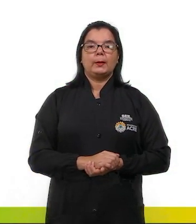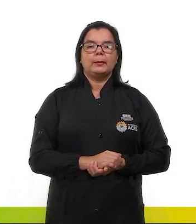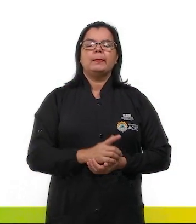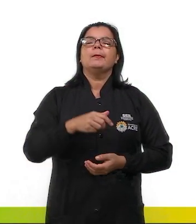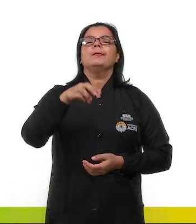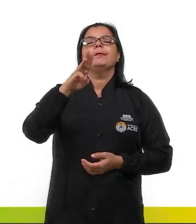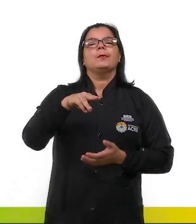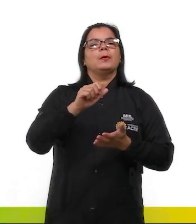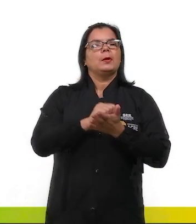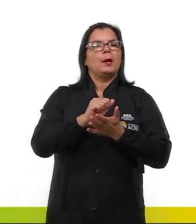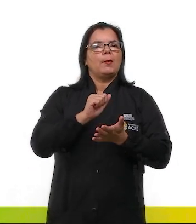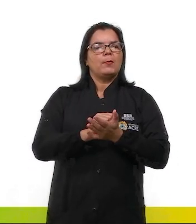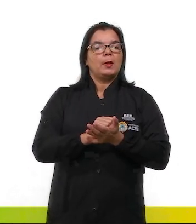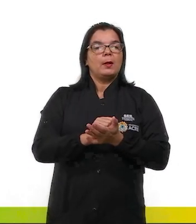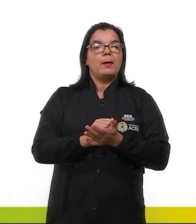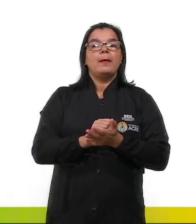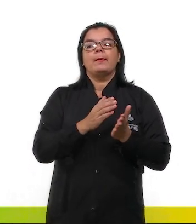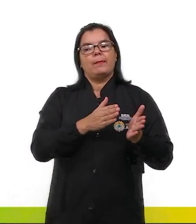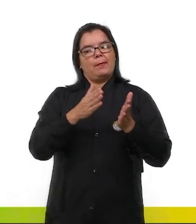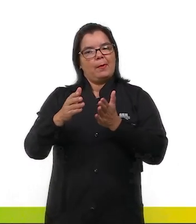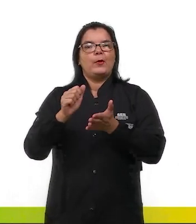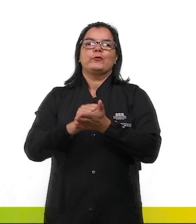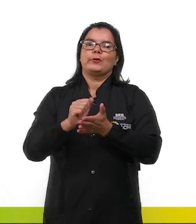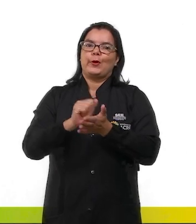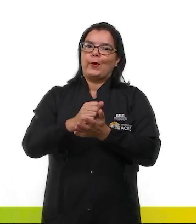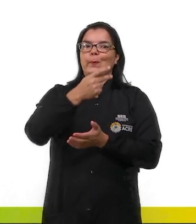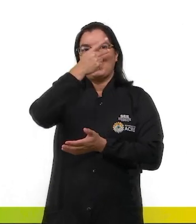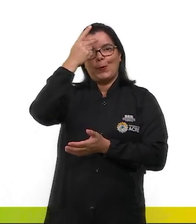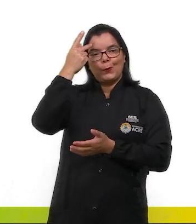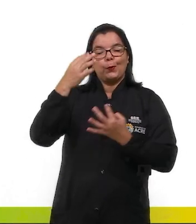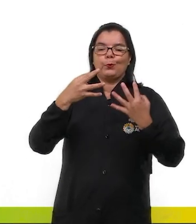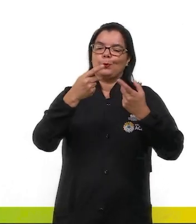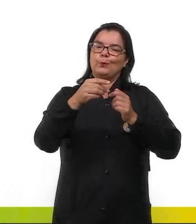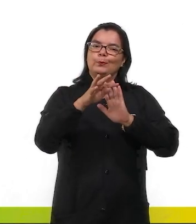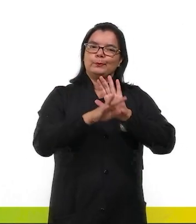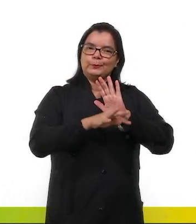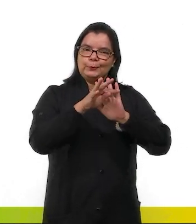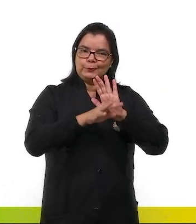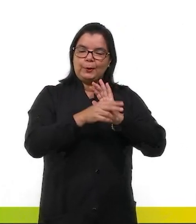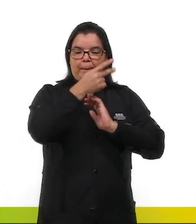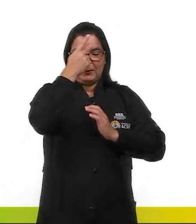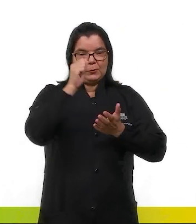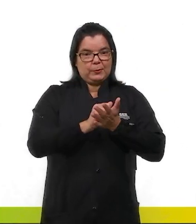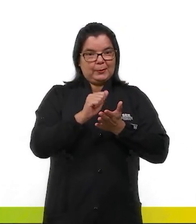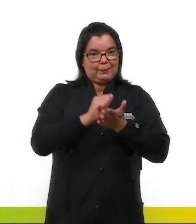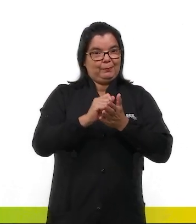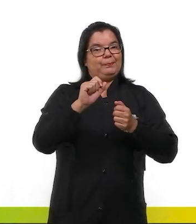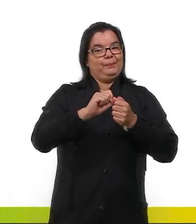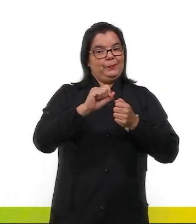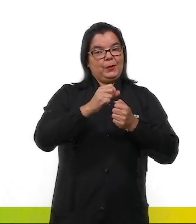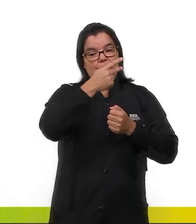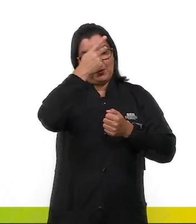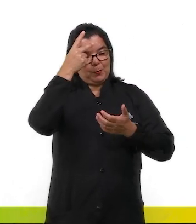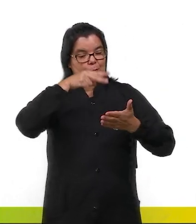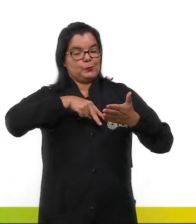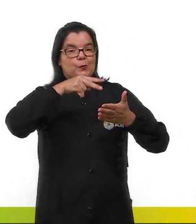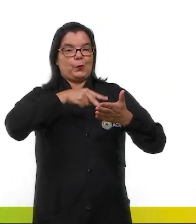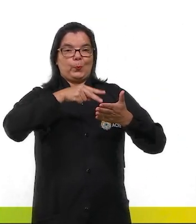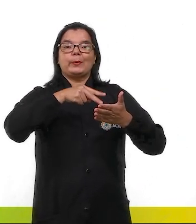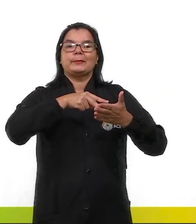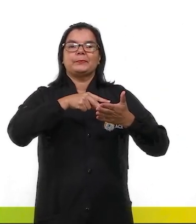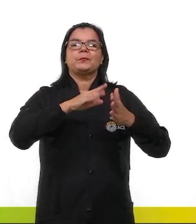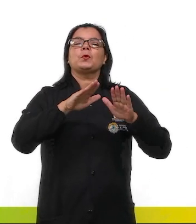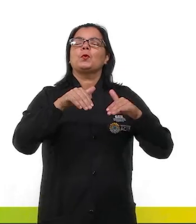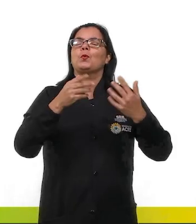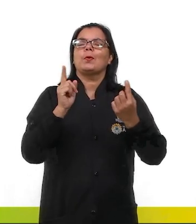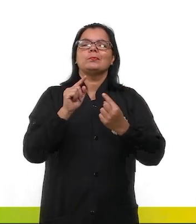Quem escreve, escreve para alguém, ou seja, todo texto tem um autor e tem um leitor, um público-alvo. E qual